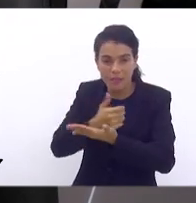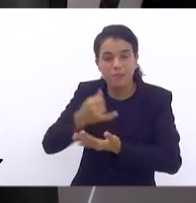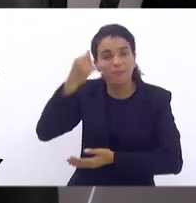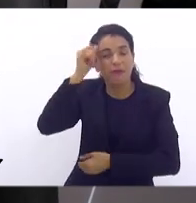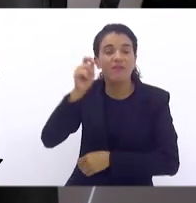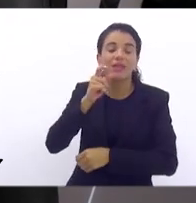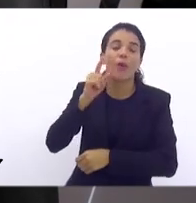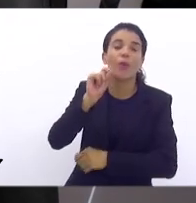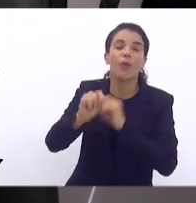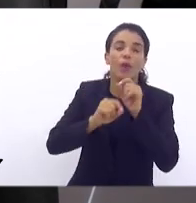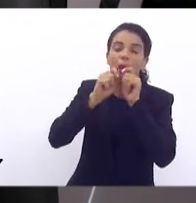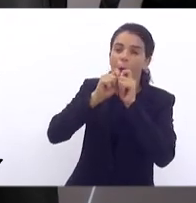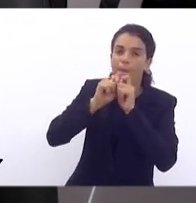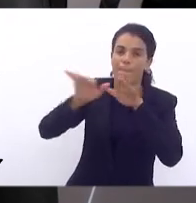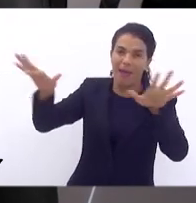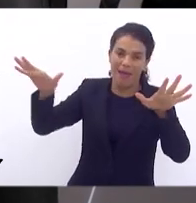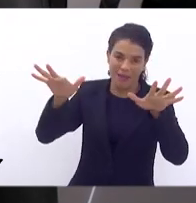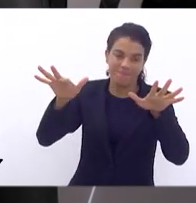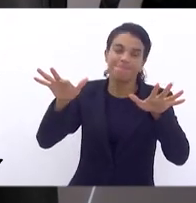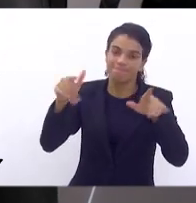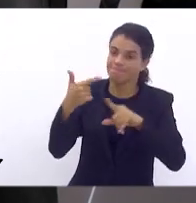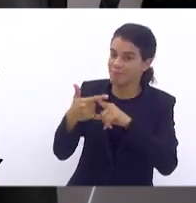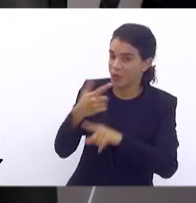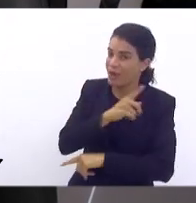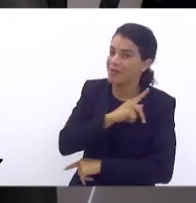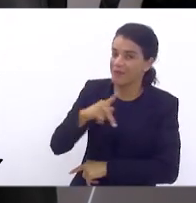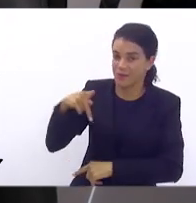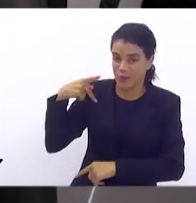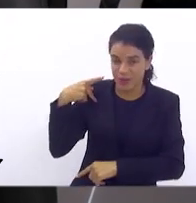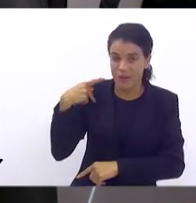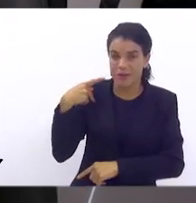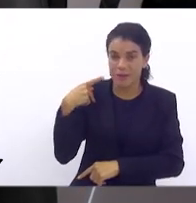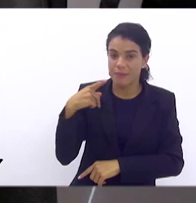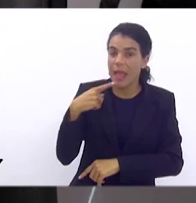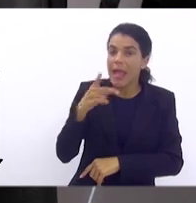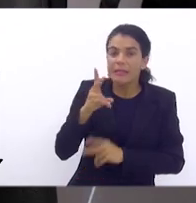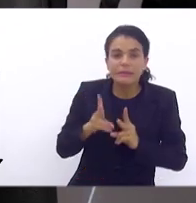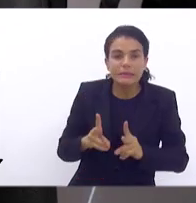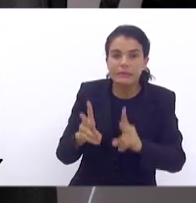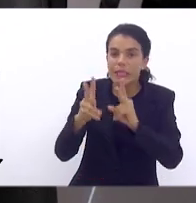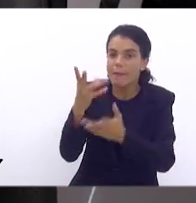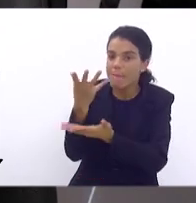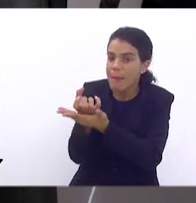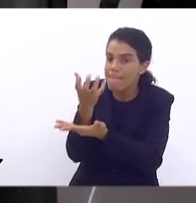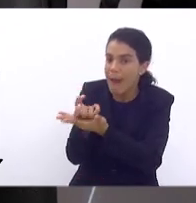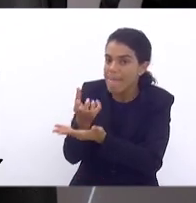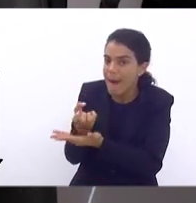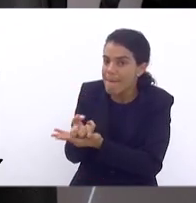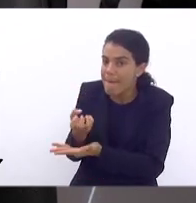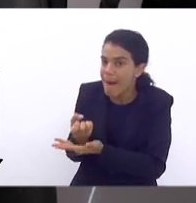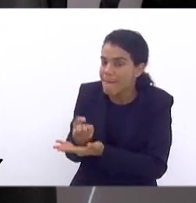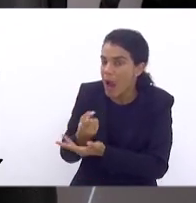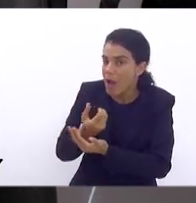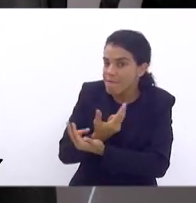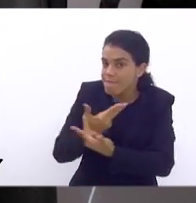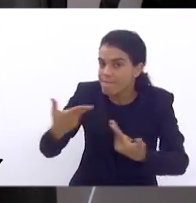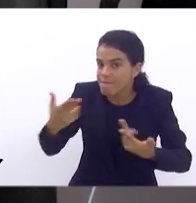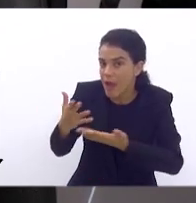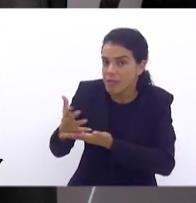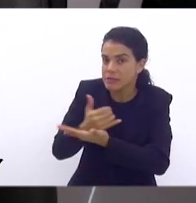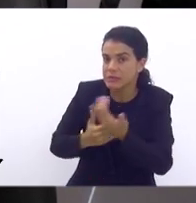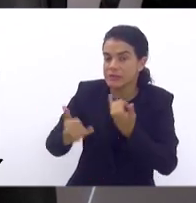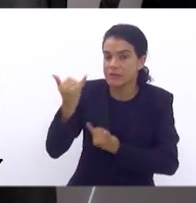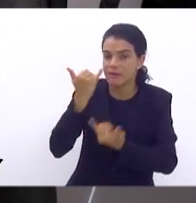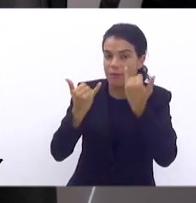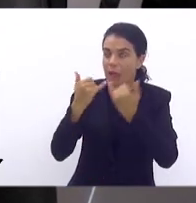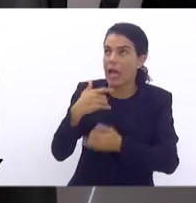né de forma errada porque a e ela ela armazena muitos dados né imagina se um Deus